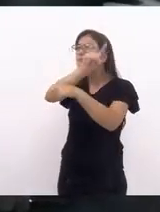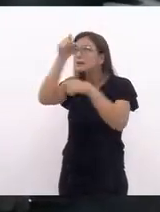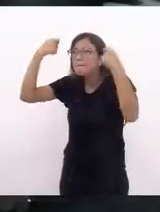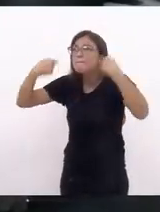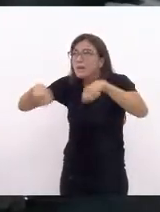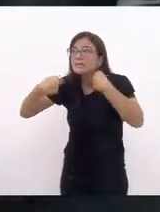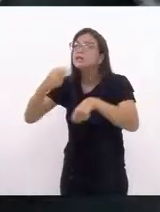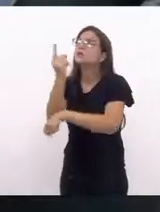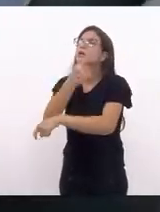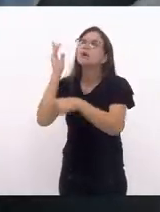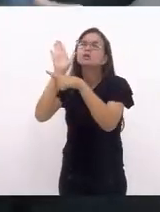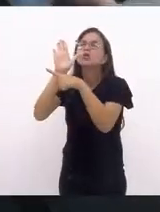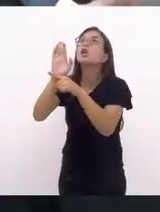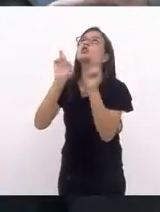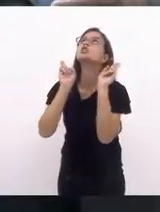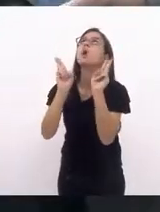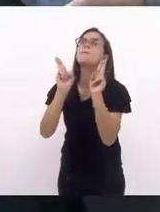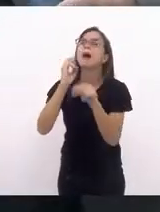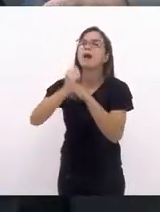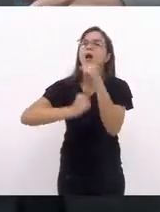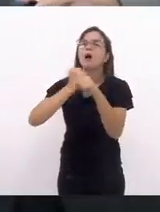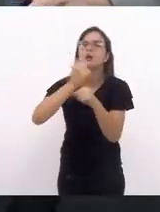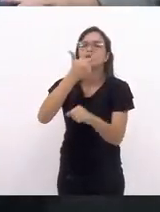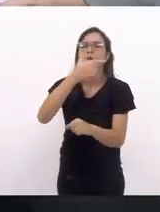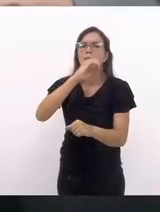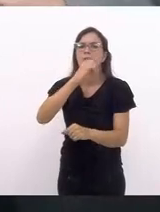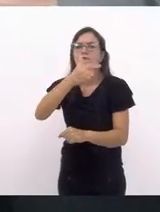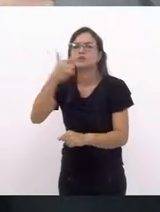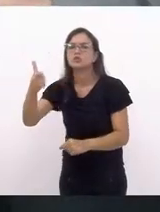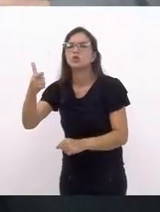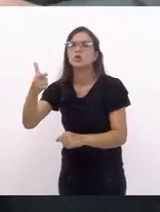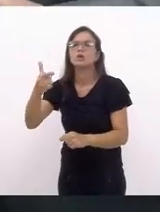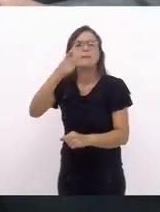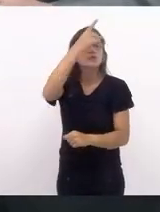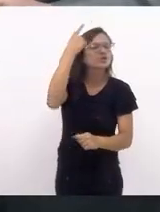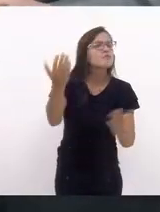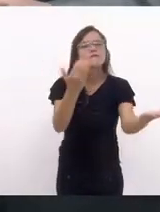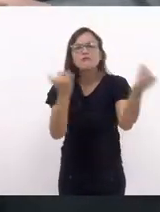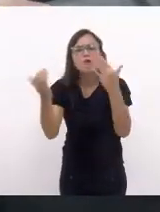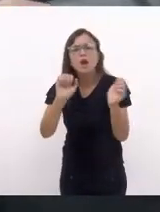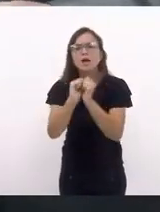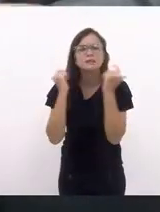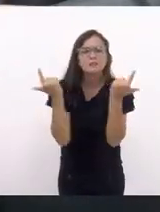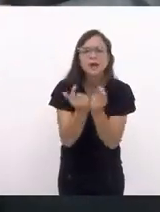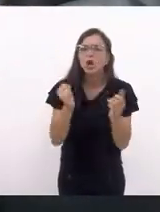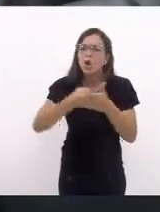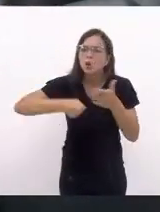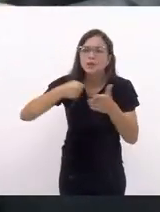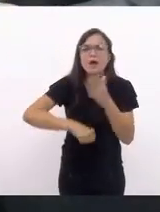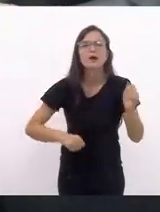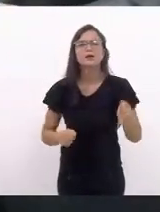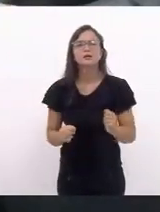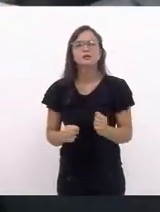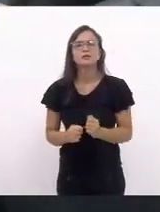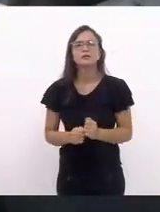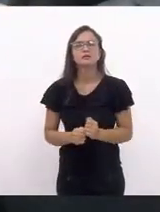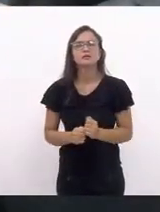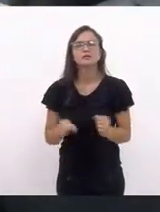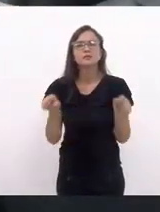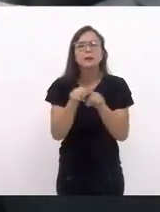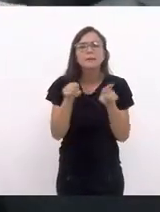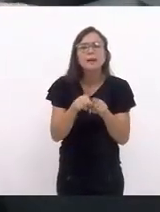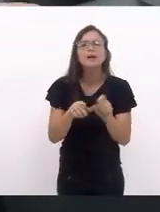espero que em 2022 mais pessoas que lutem pela Assembleia Legislativa do Estado do Rio de Janeiro e que lutem